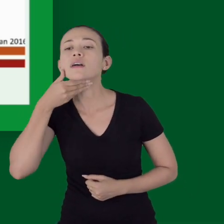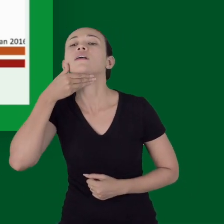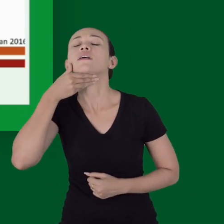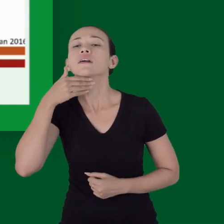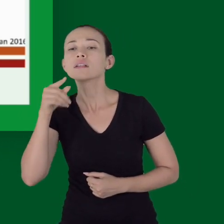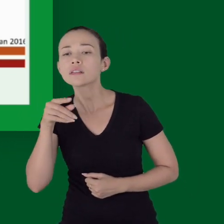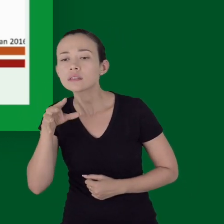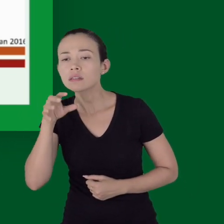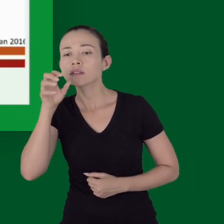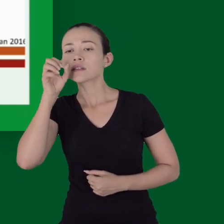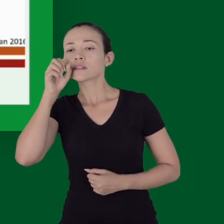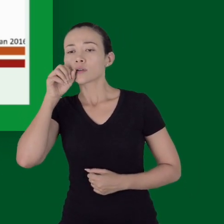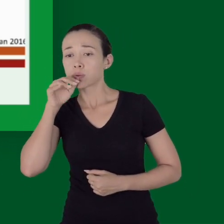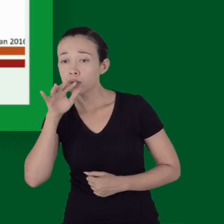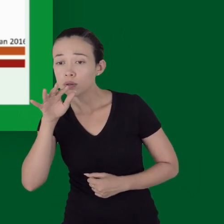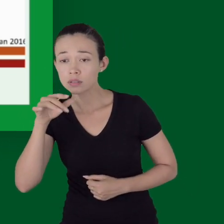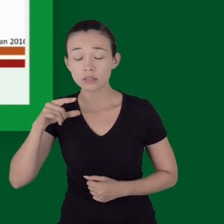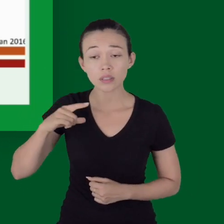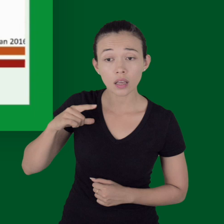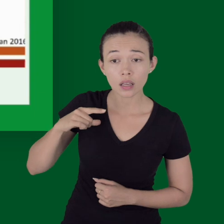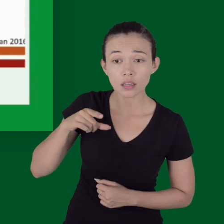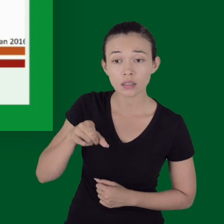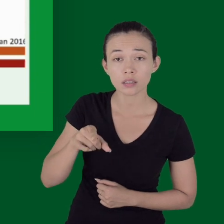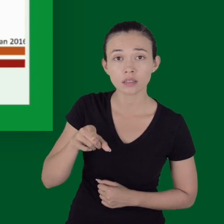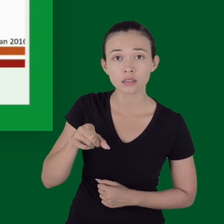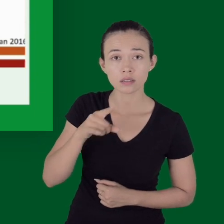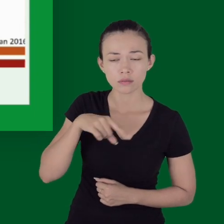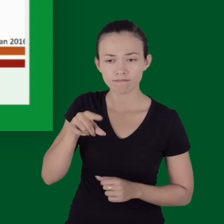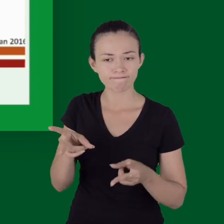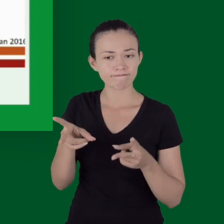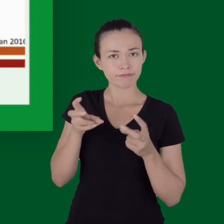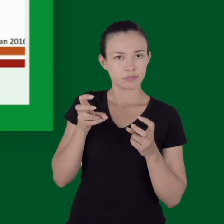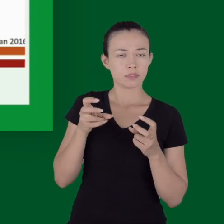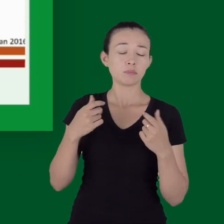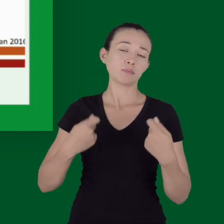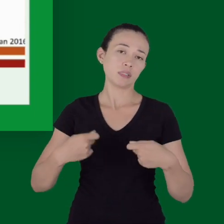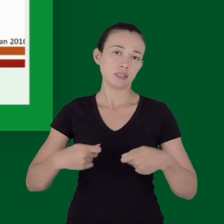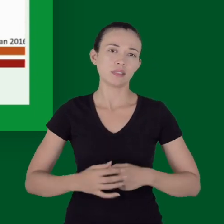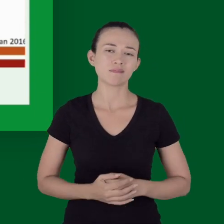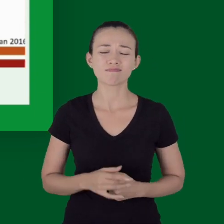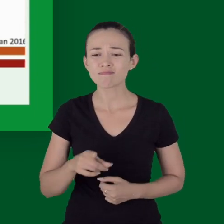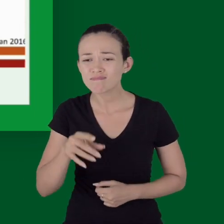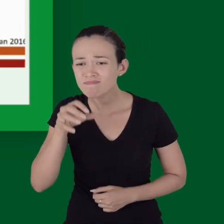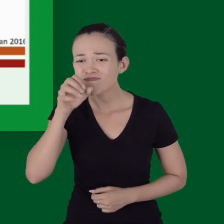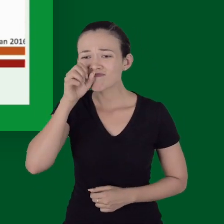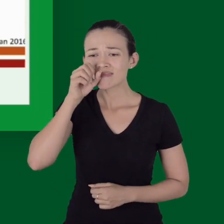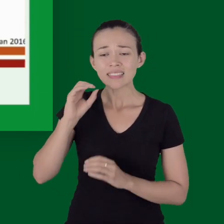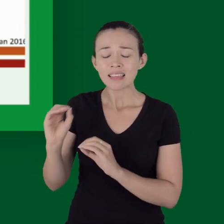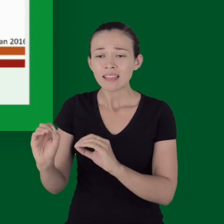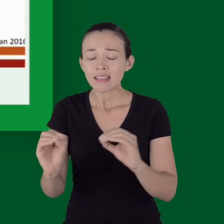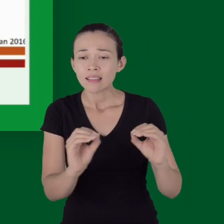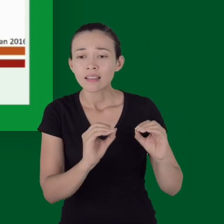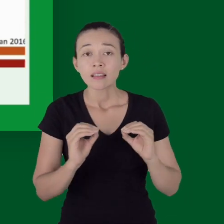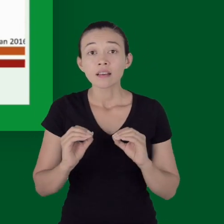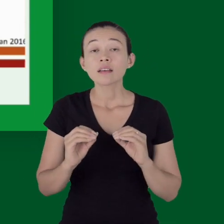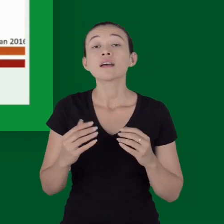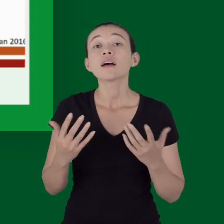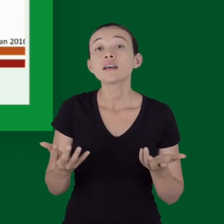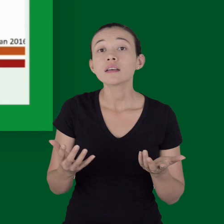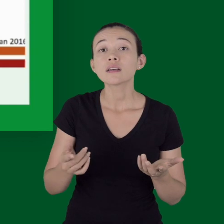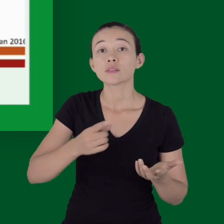trauma cervical, e uma vez fazendo essa manobra, deve-se observar se haverá um sinal de respiração, né?